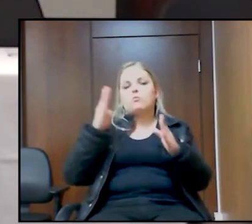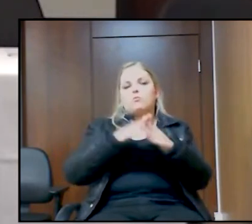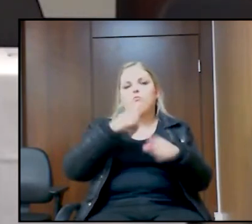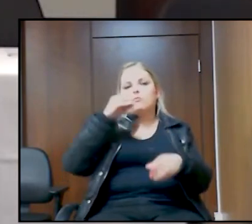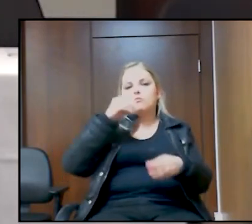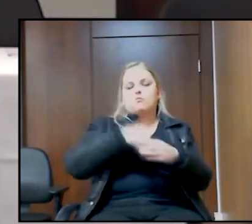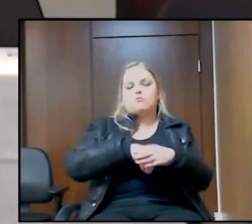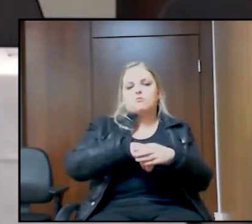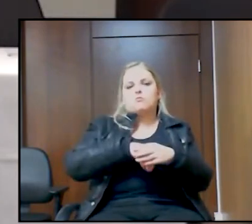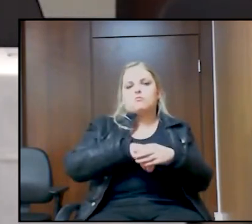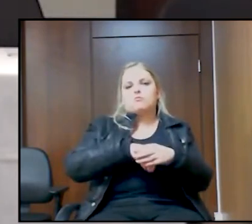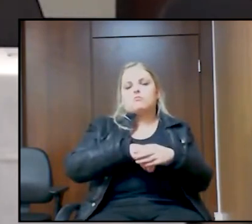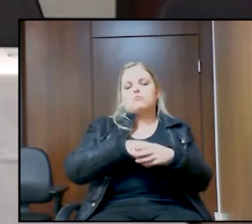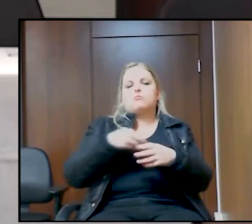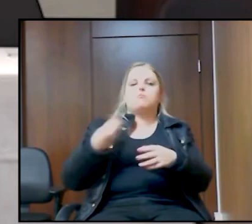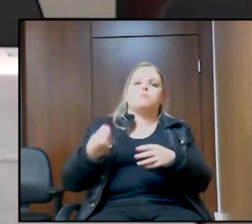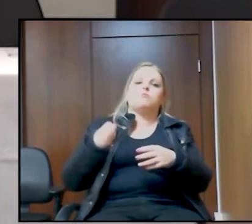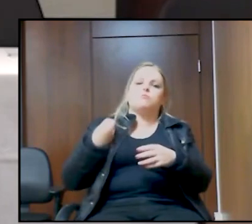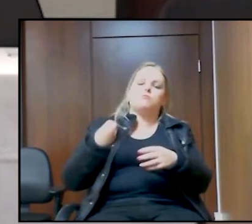dessas instituições, numa vida